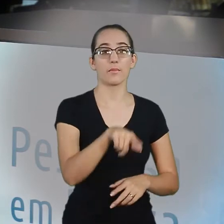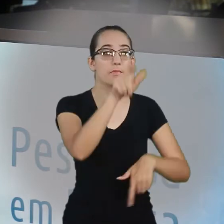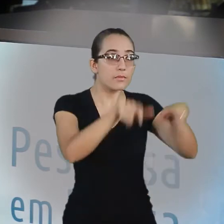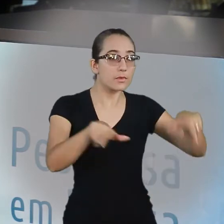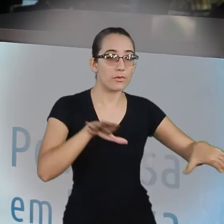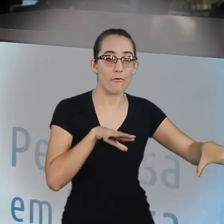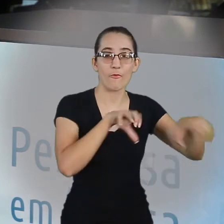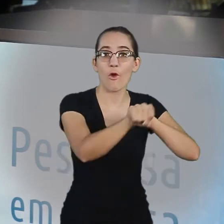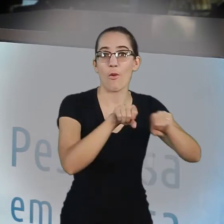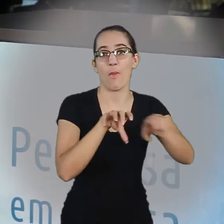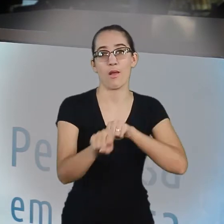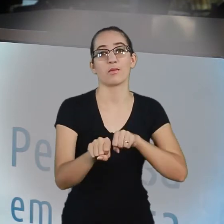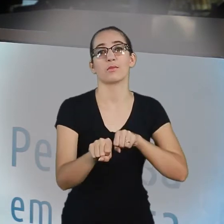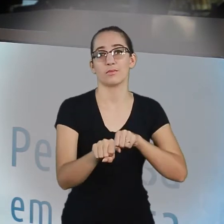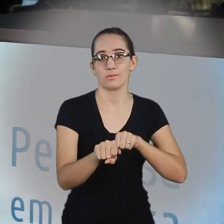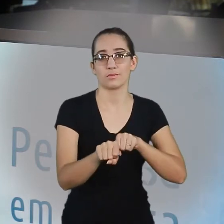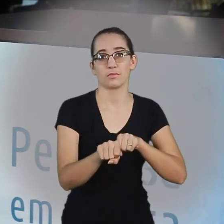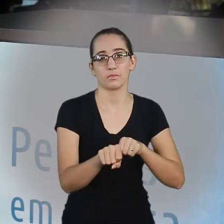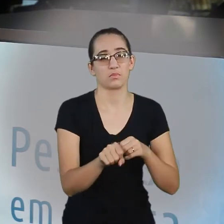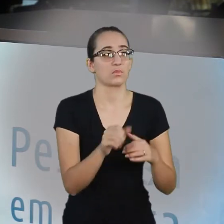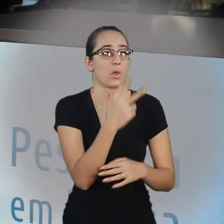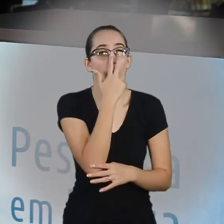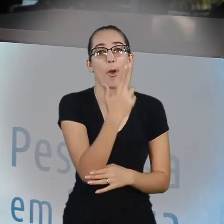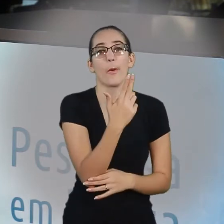sermos muito ricos em,